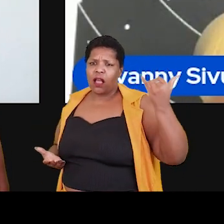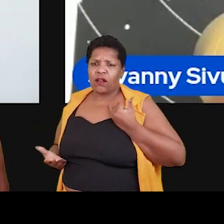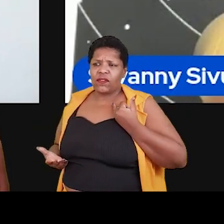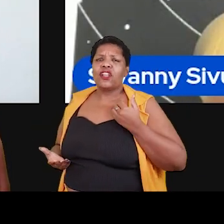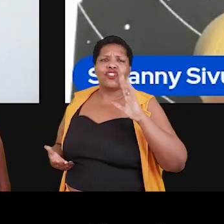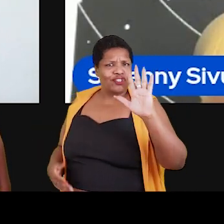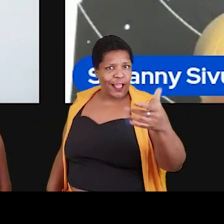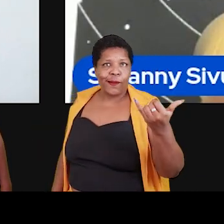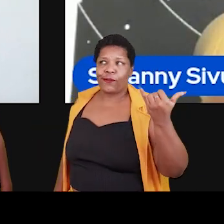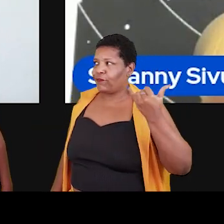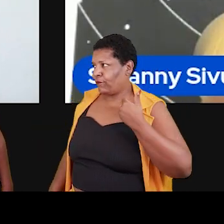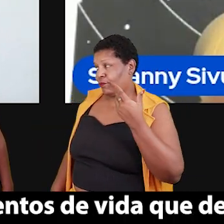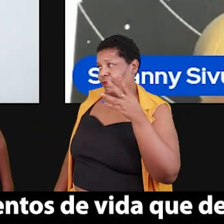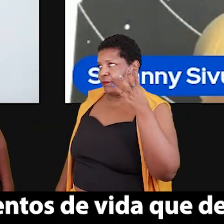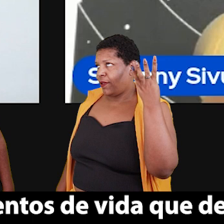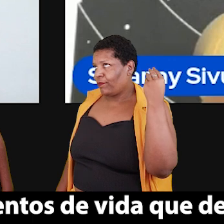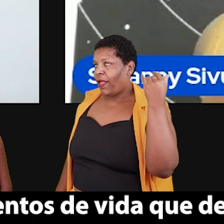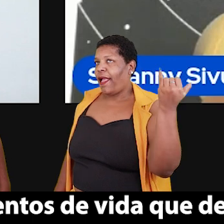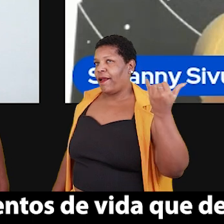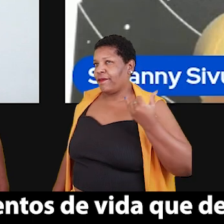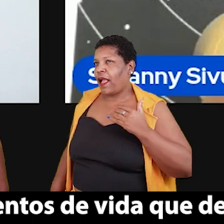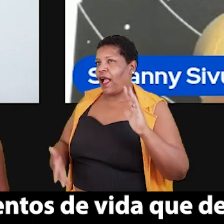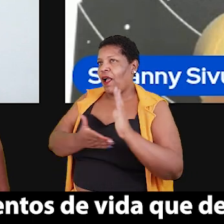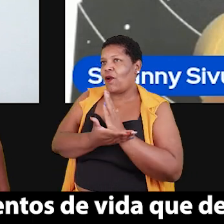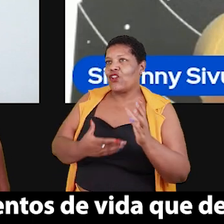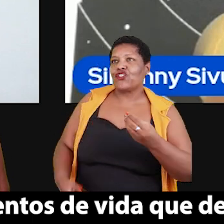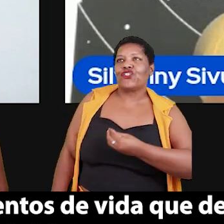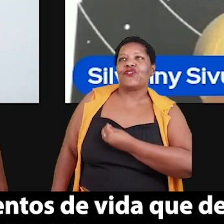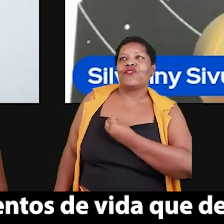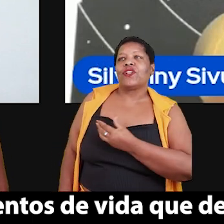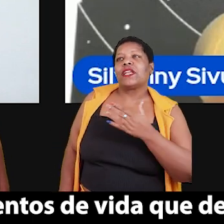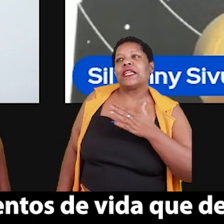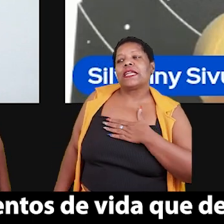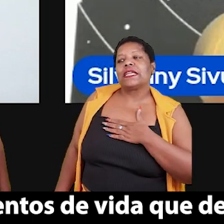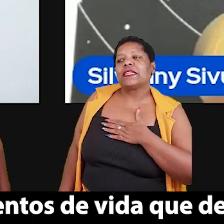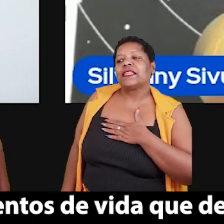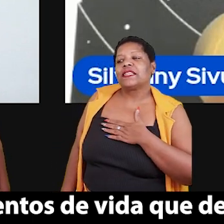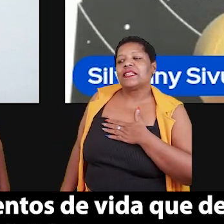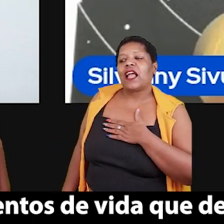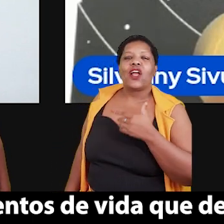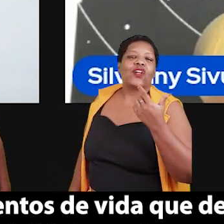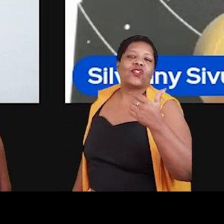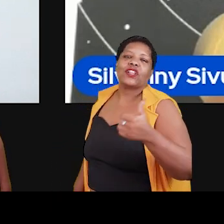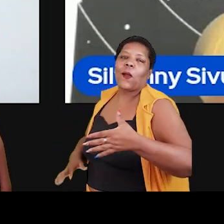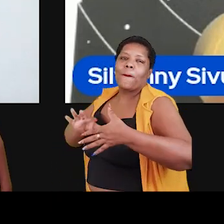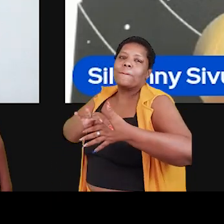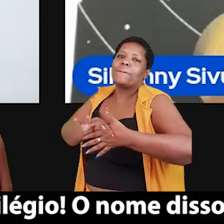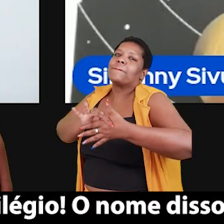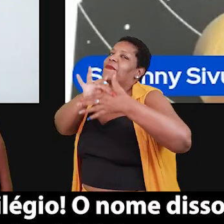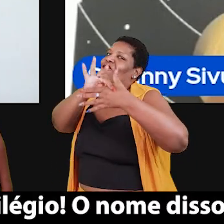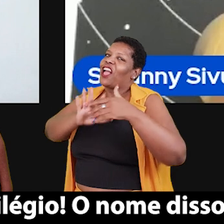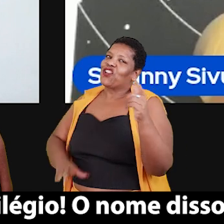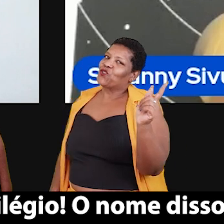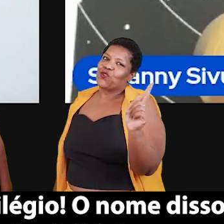coisa que eu já ouvi em alguns momentos de vida poxa, eu não tenho privilégio nenhum, mano.